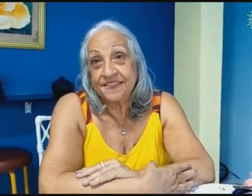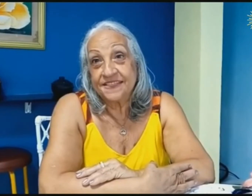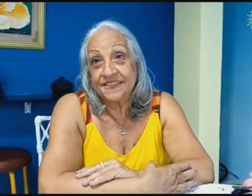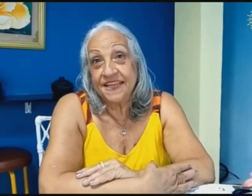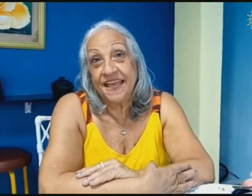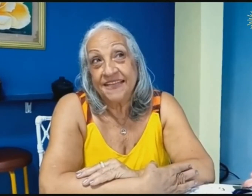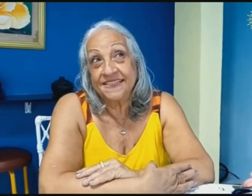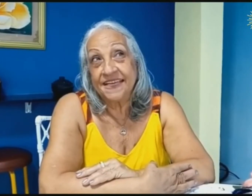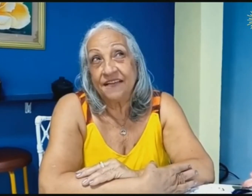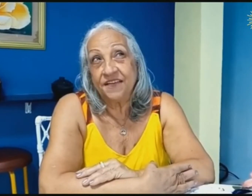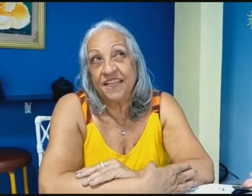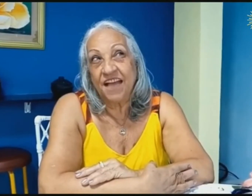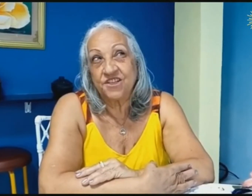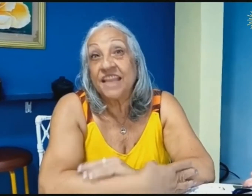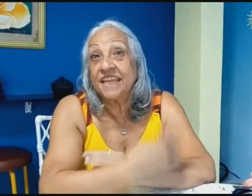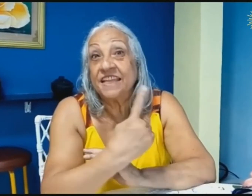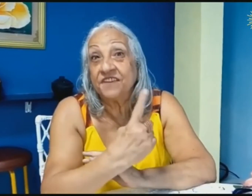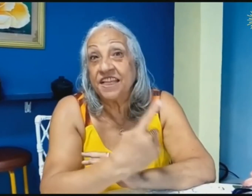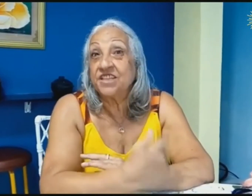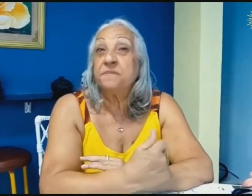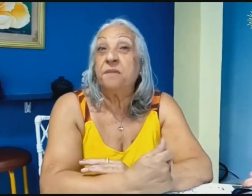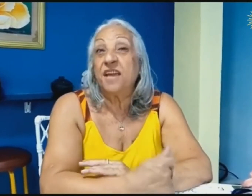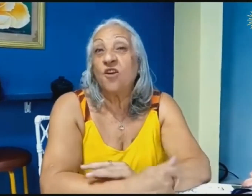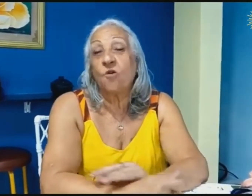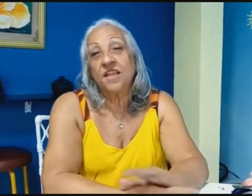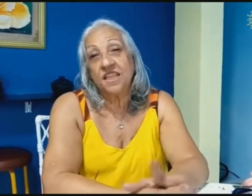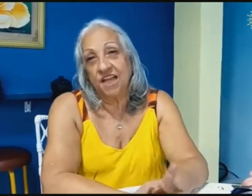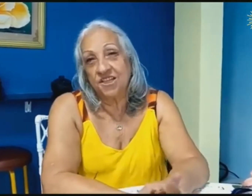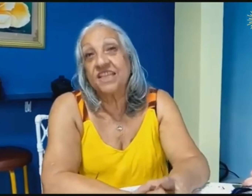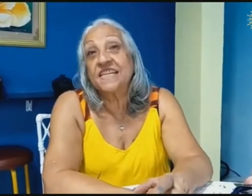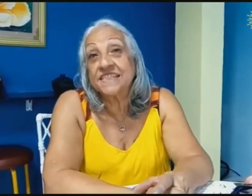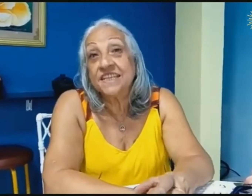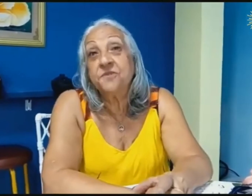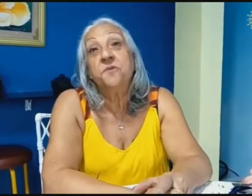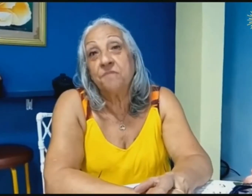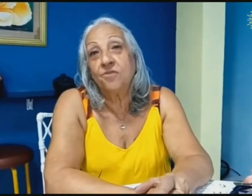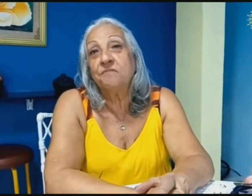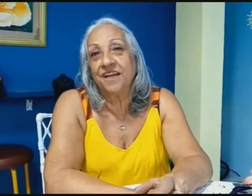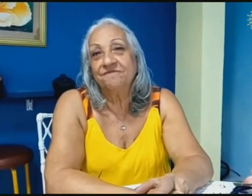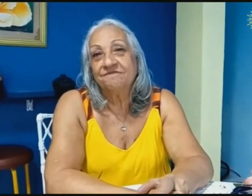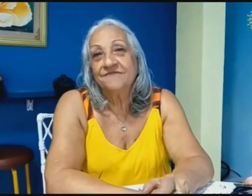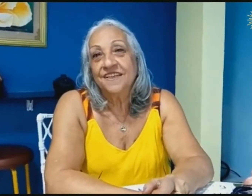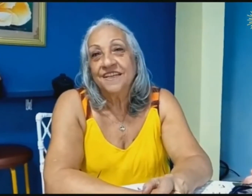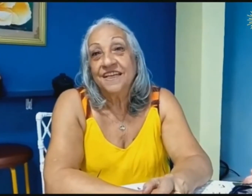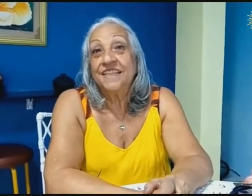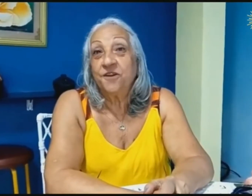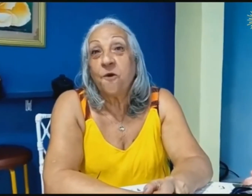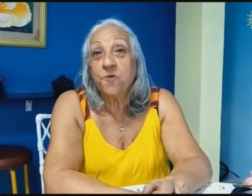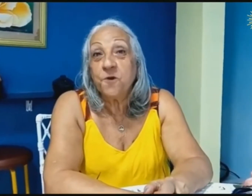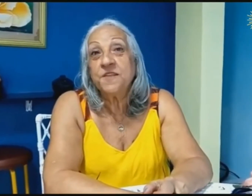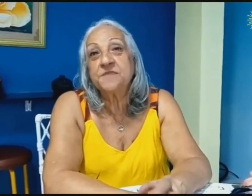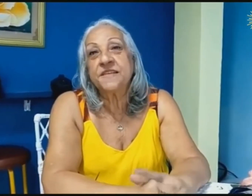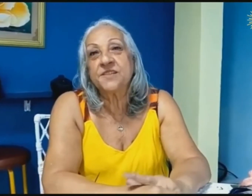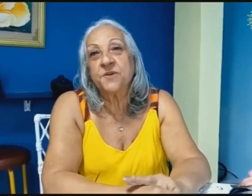Isso é ser, na verdade, é ter, na verdade, a minha maior qualidade, é ter sido uma boa mãe e